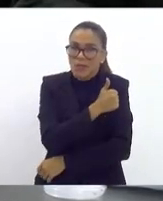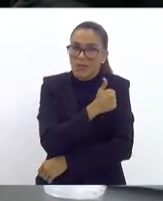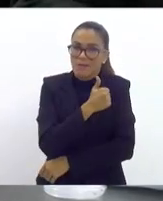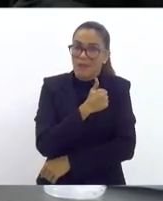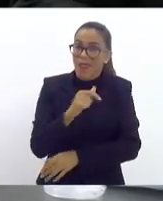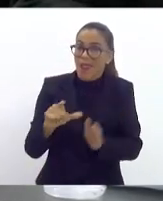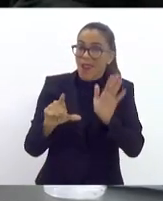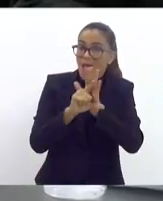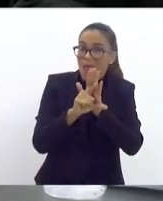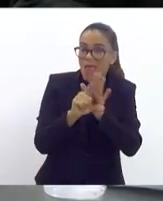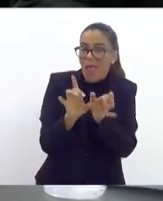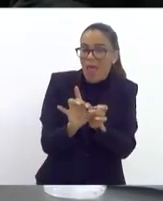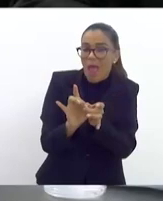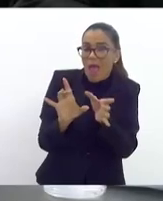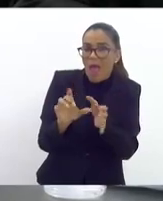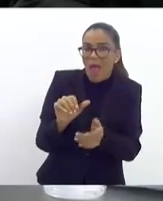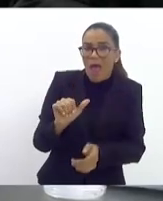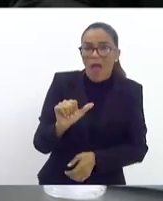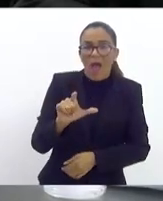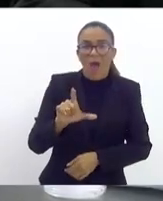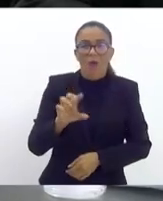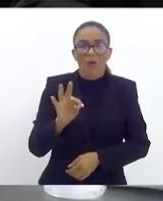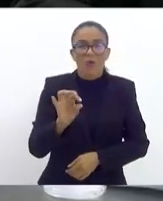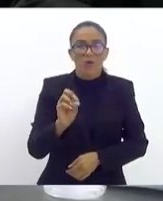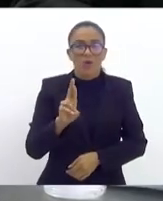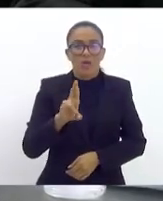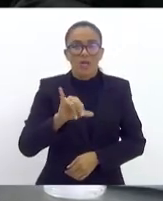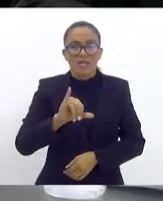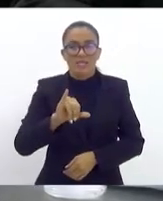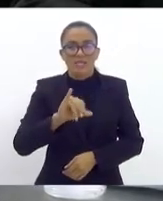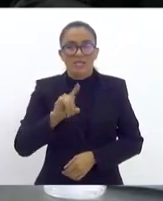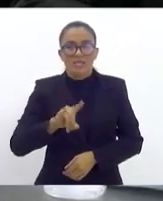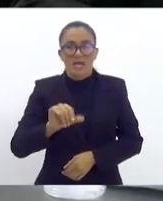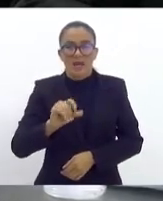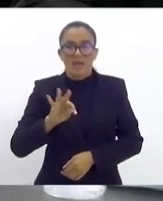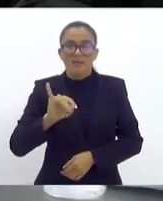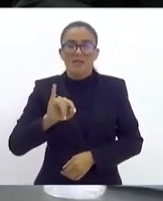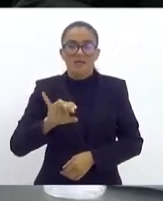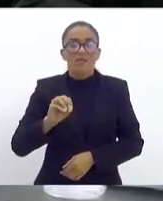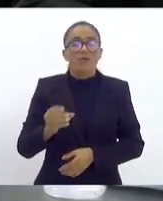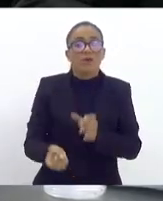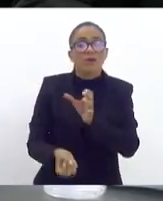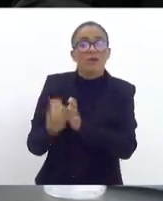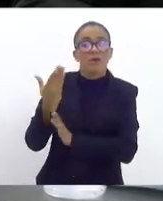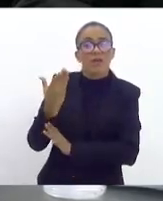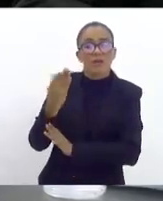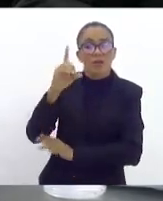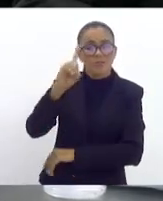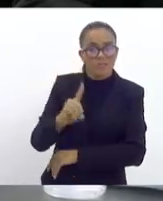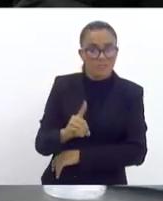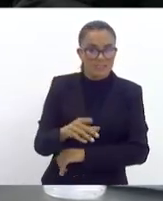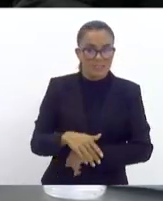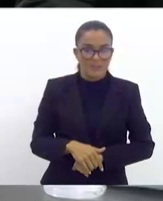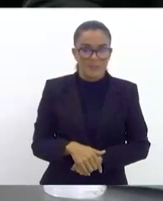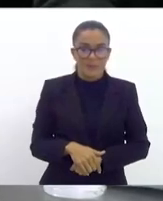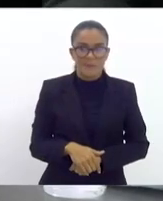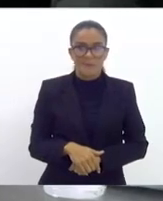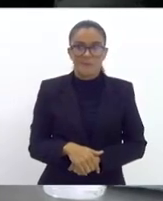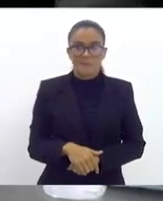autorizativo gera na mentalidade das pessoas Uma expectativa de que se criou esse direito